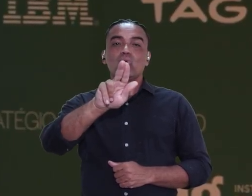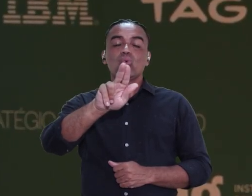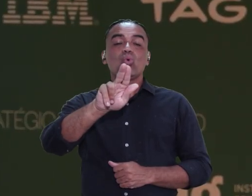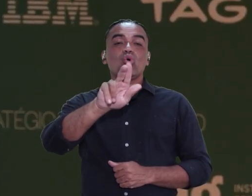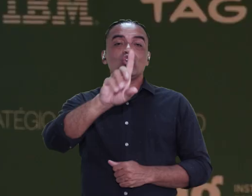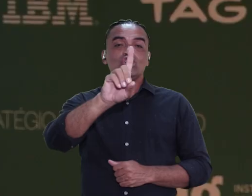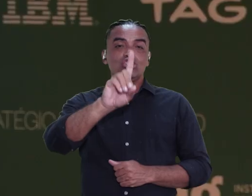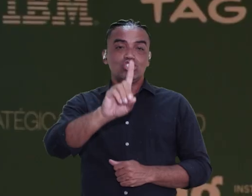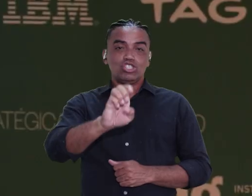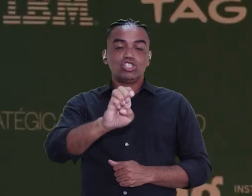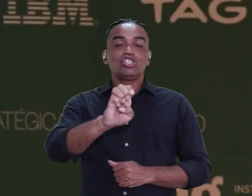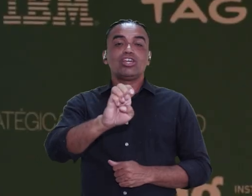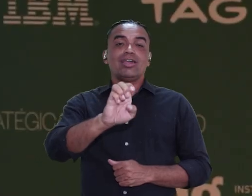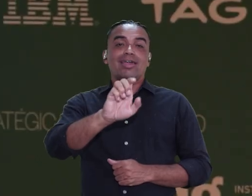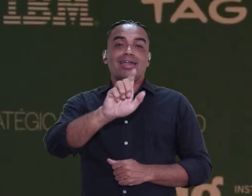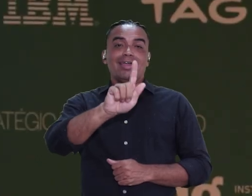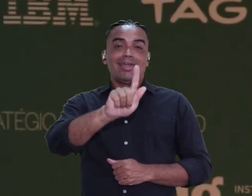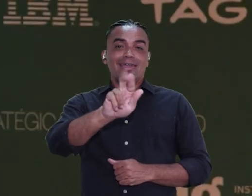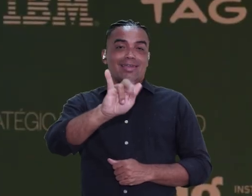de programa,